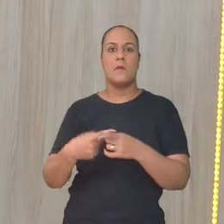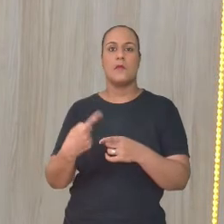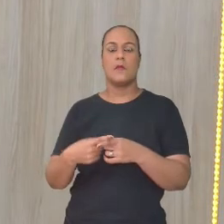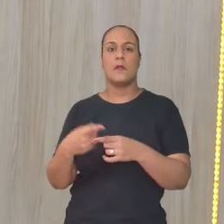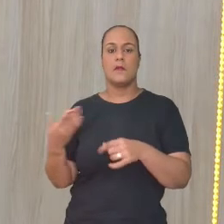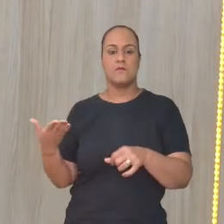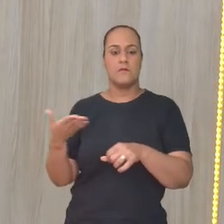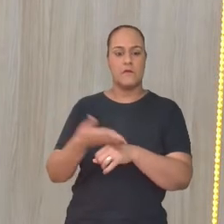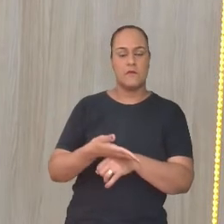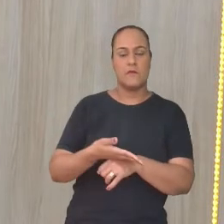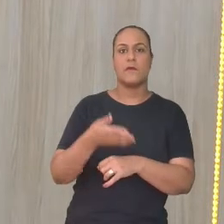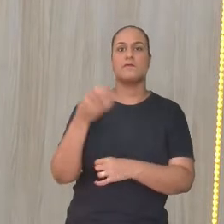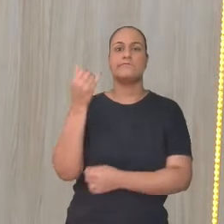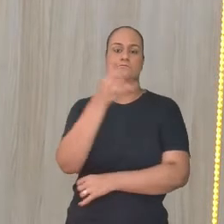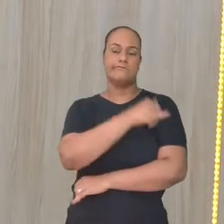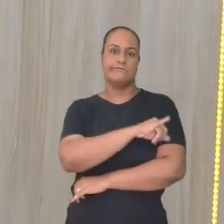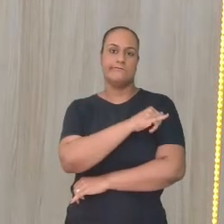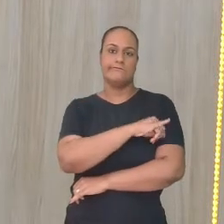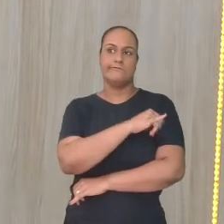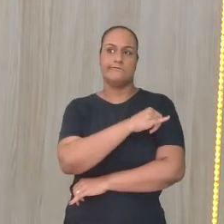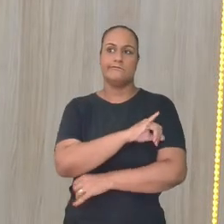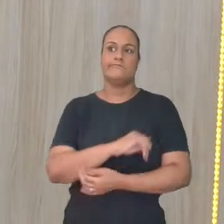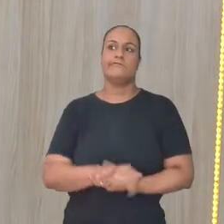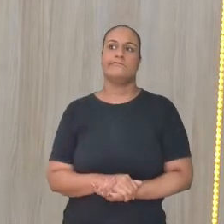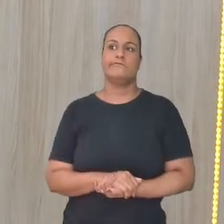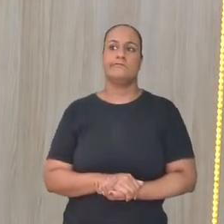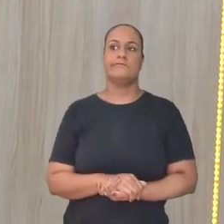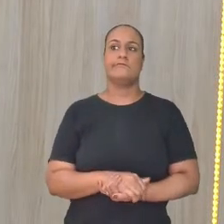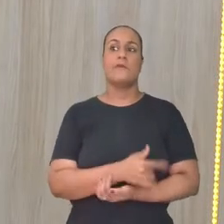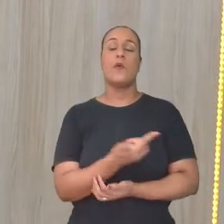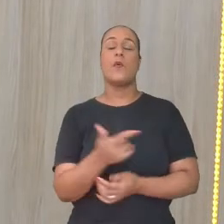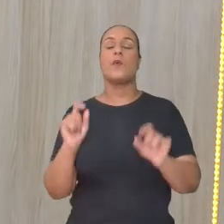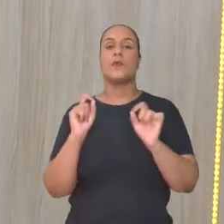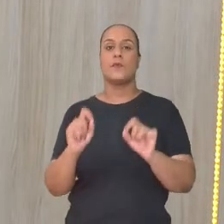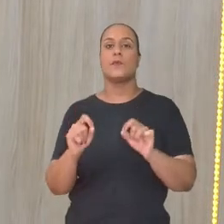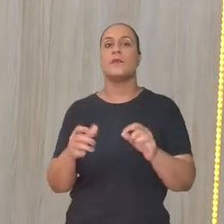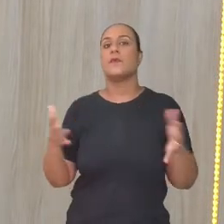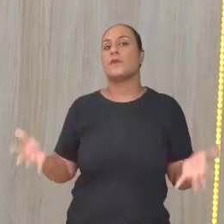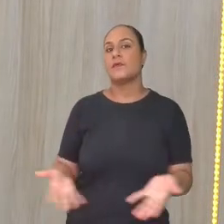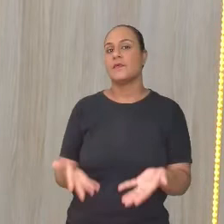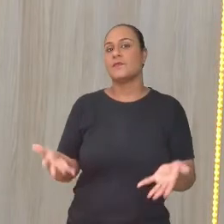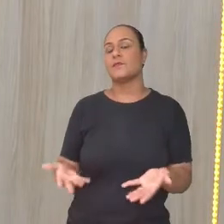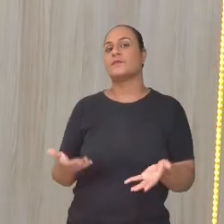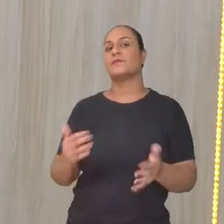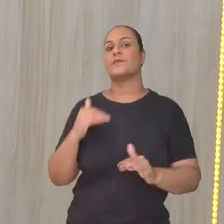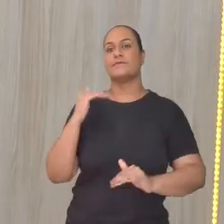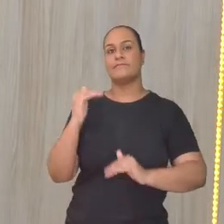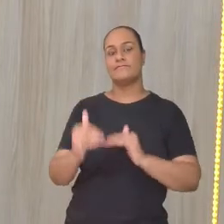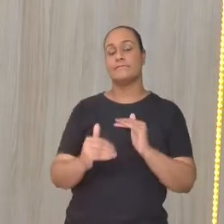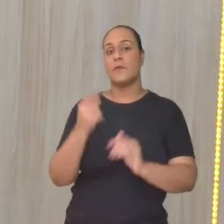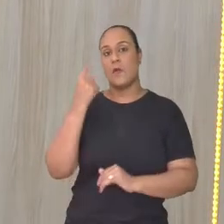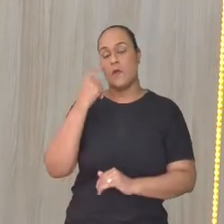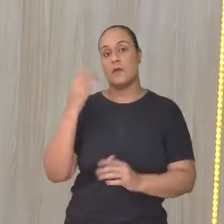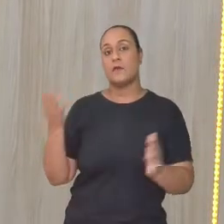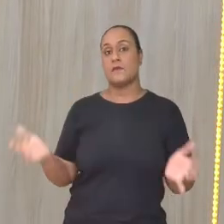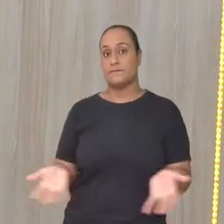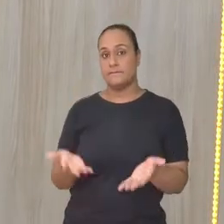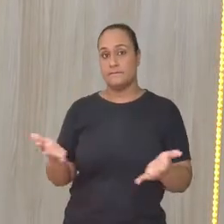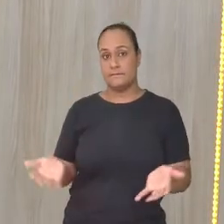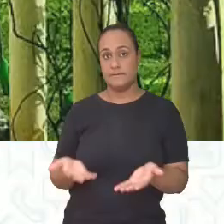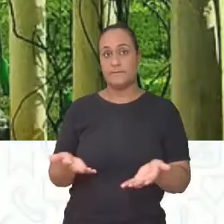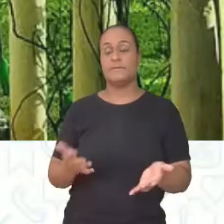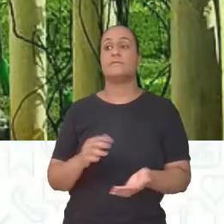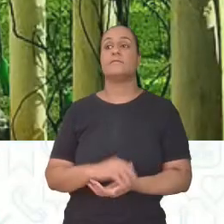instalaram ali na cidade do Rio de Janeiro. Outra questão foi aí, ó, o estímulo, vejam só no slide,